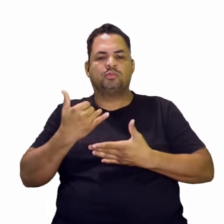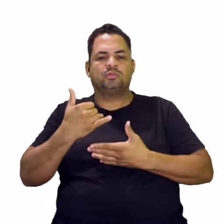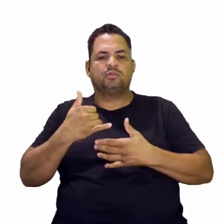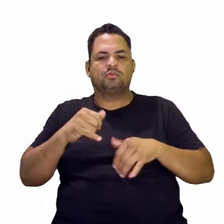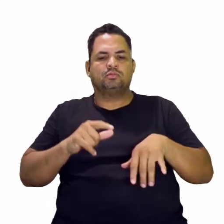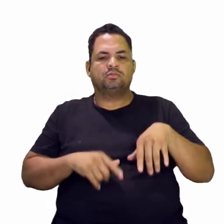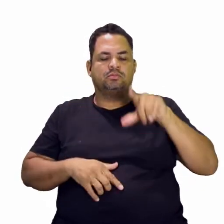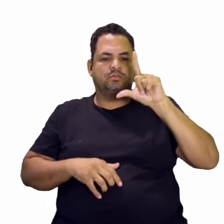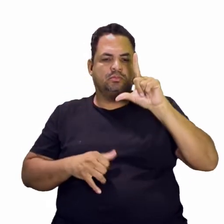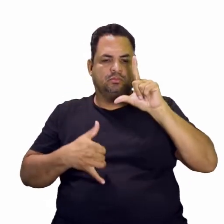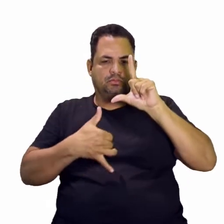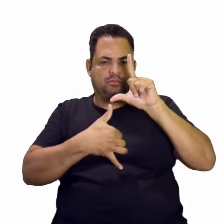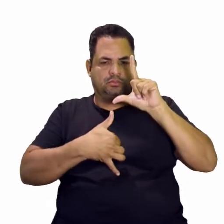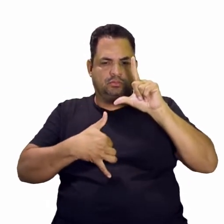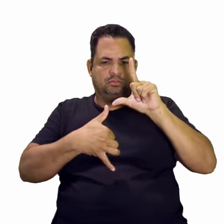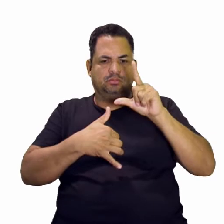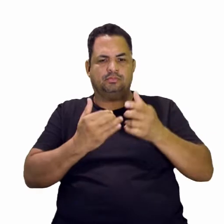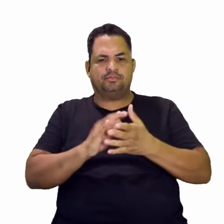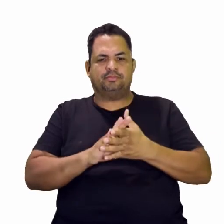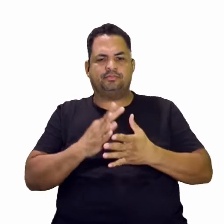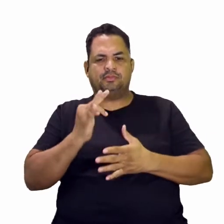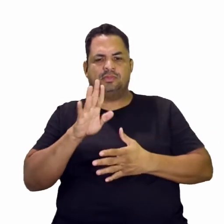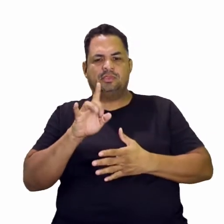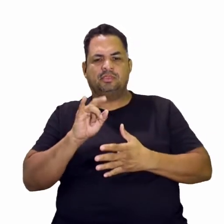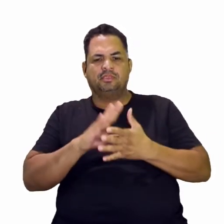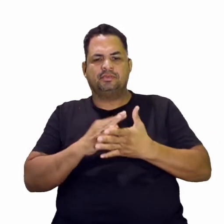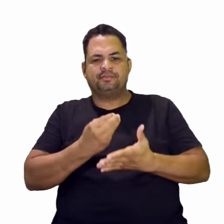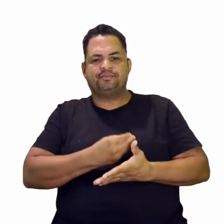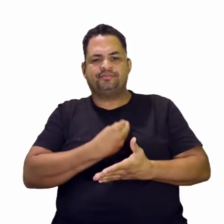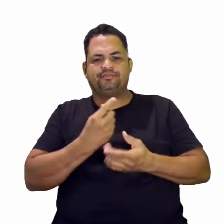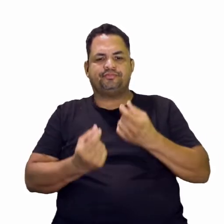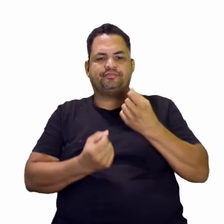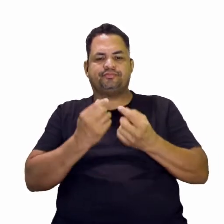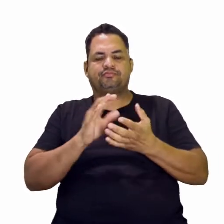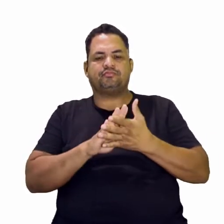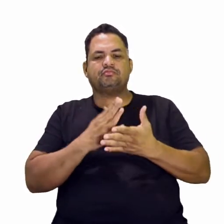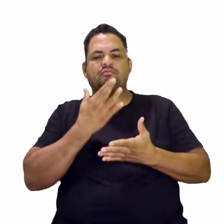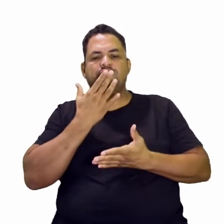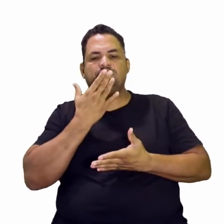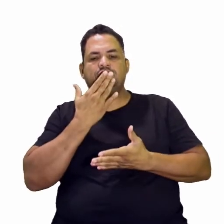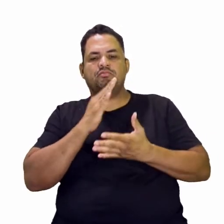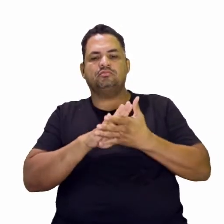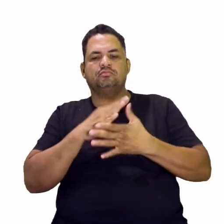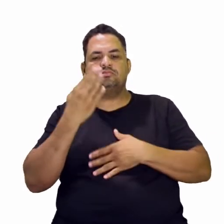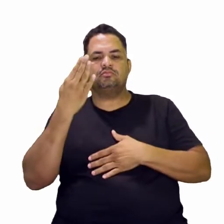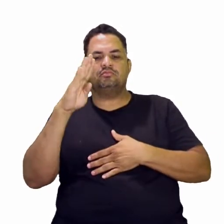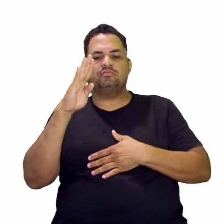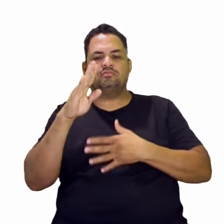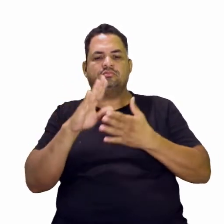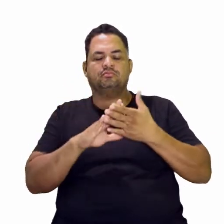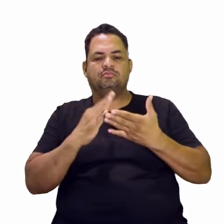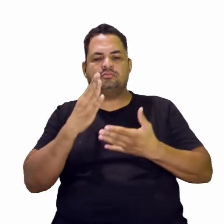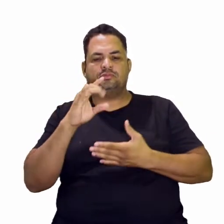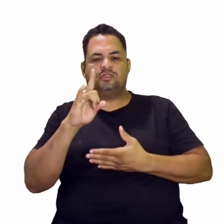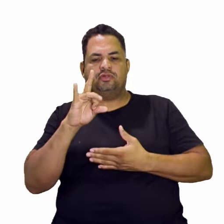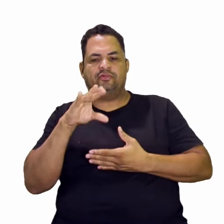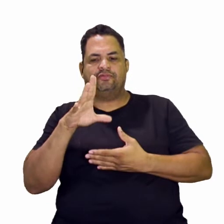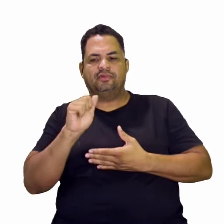Pois é. Os terpenos estão presentes em alguns pigmentos de importância biológica,